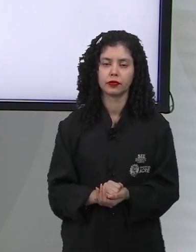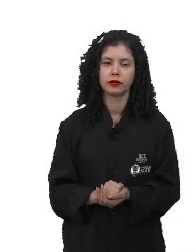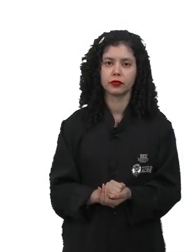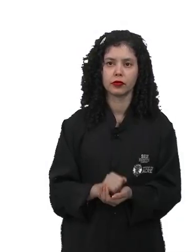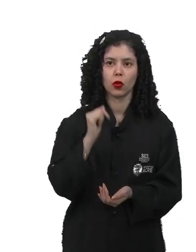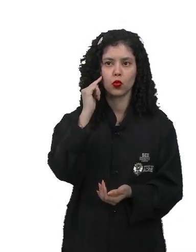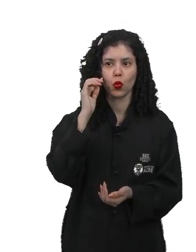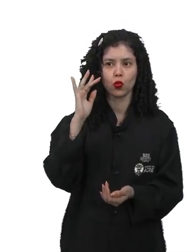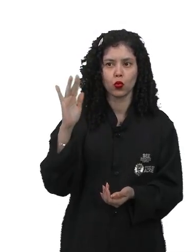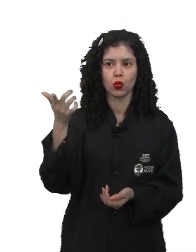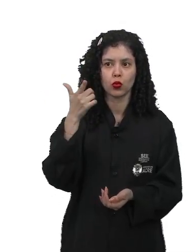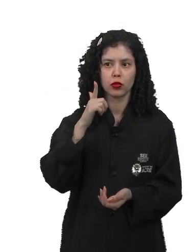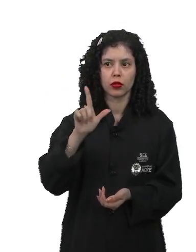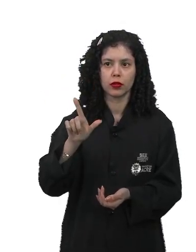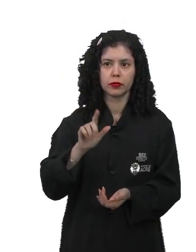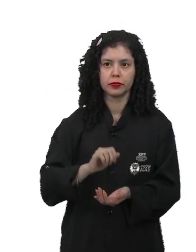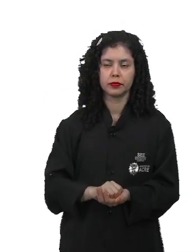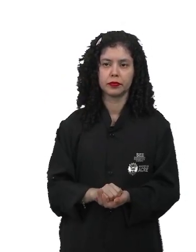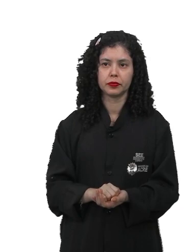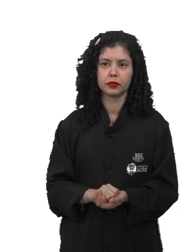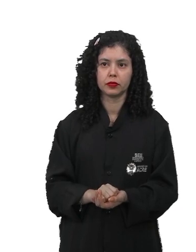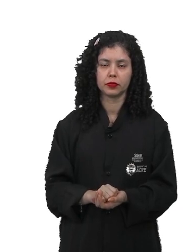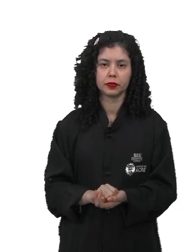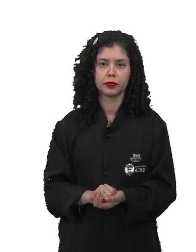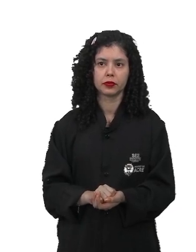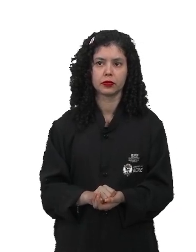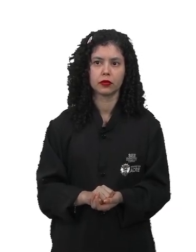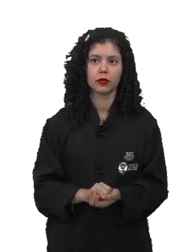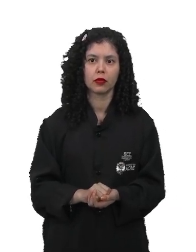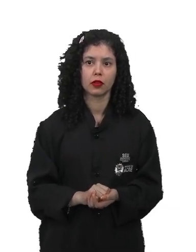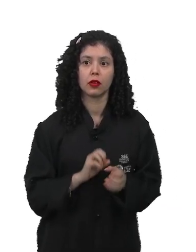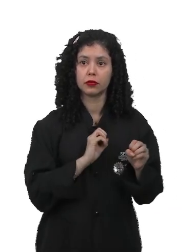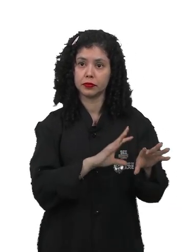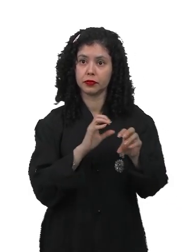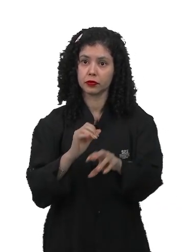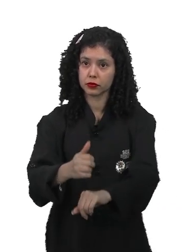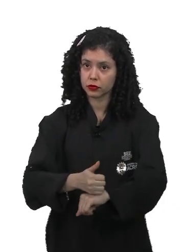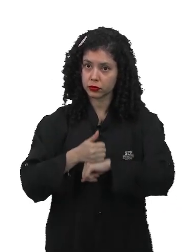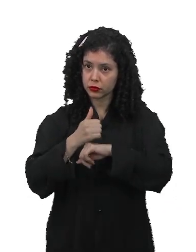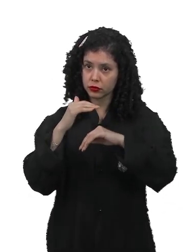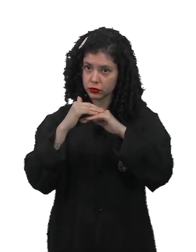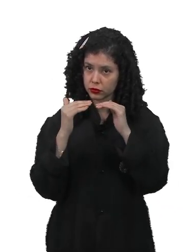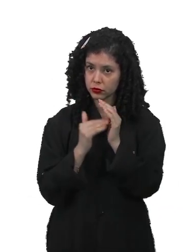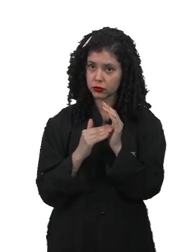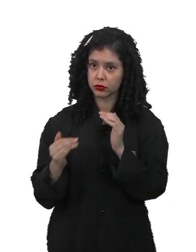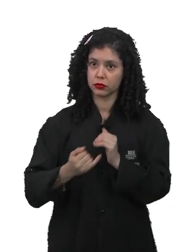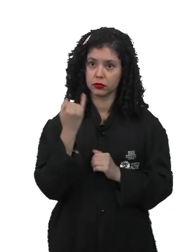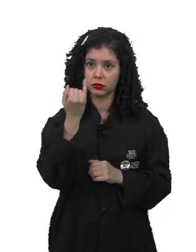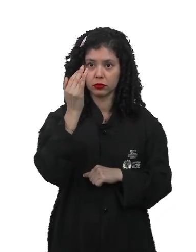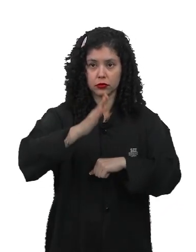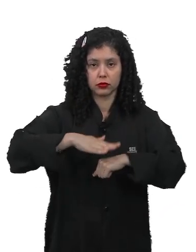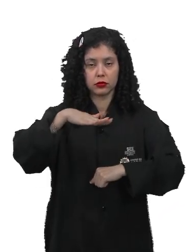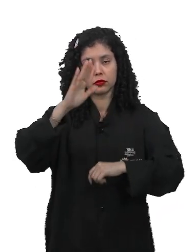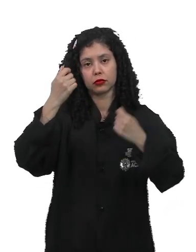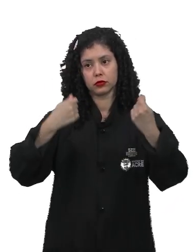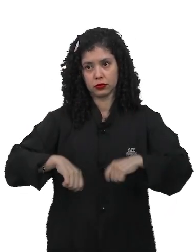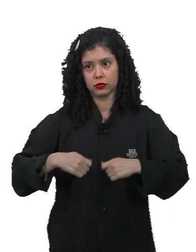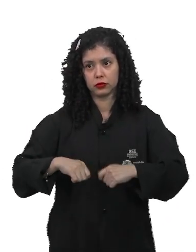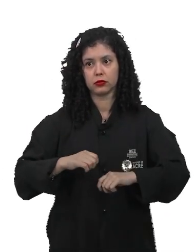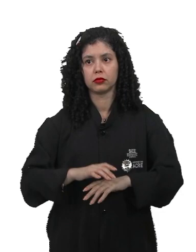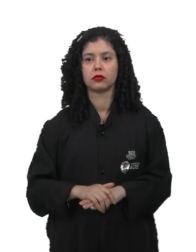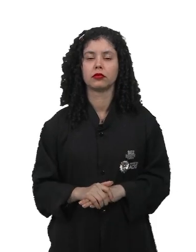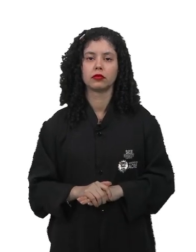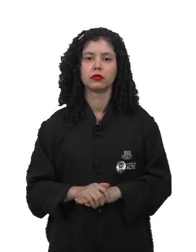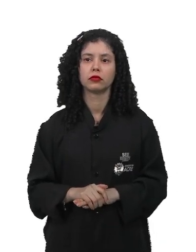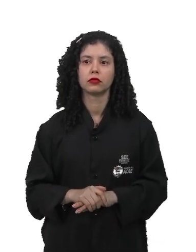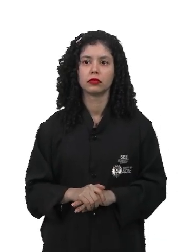seus sonhos. Continuando também, educação de qualidade para todos, especialmente para os mais